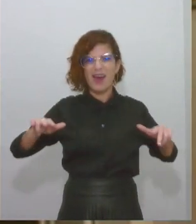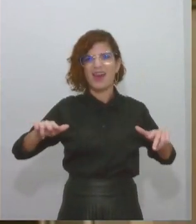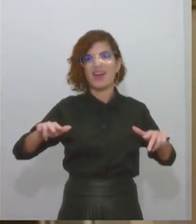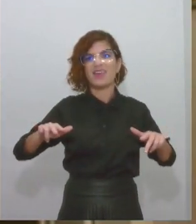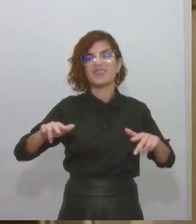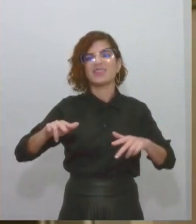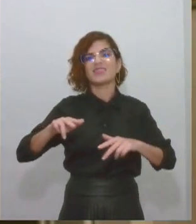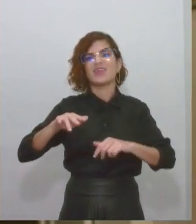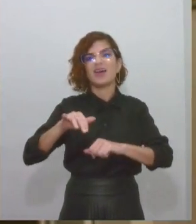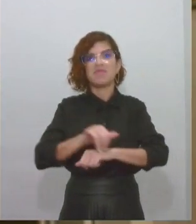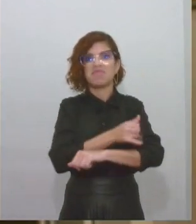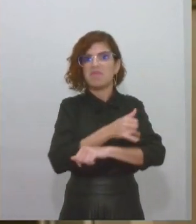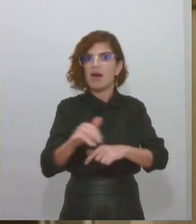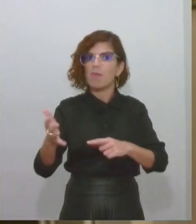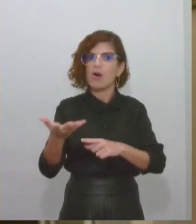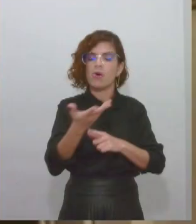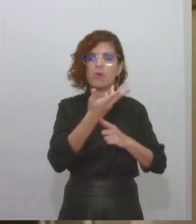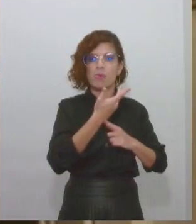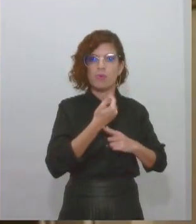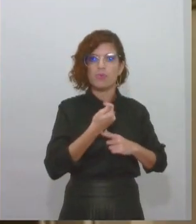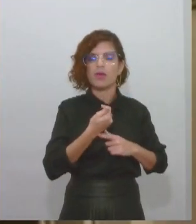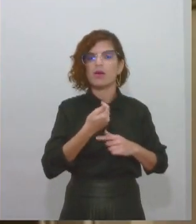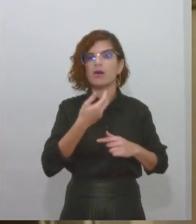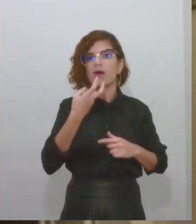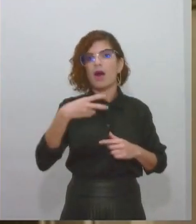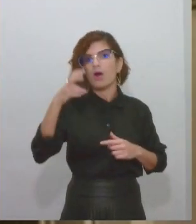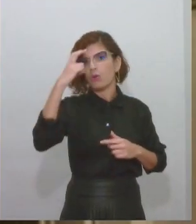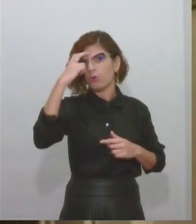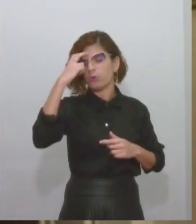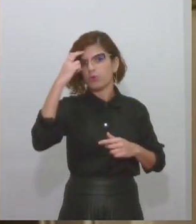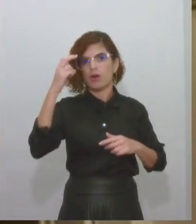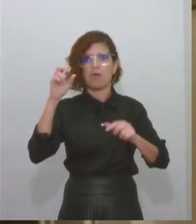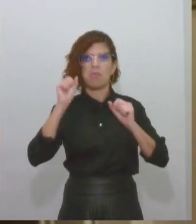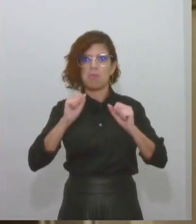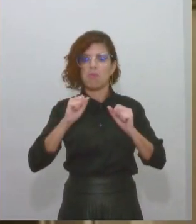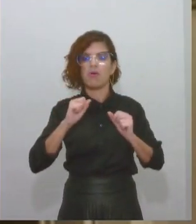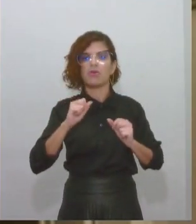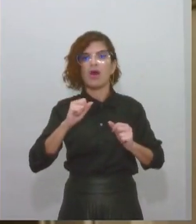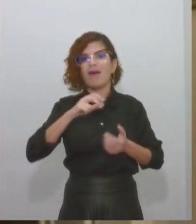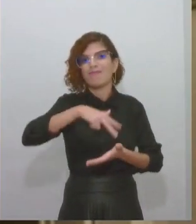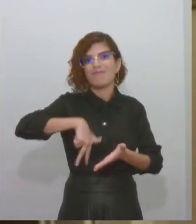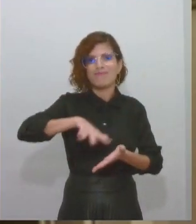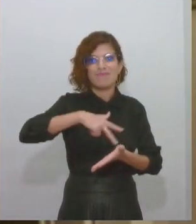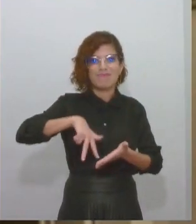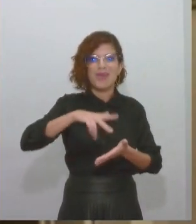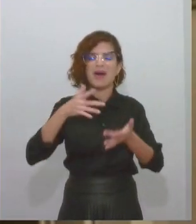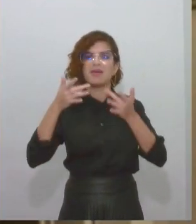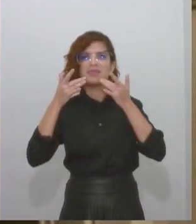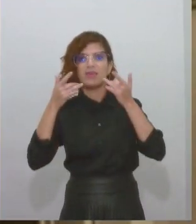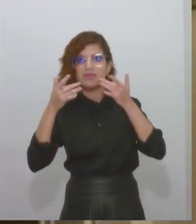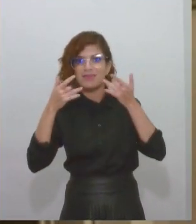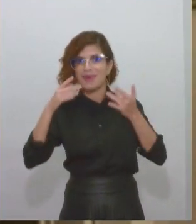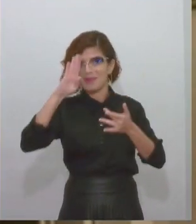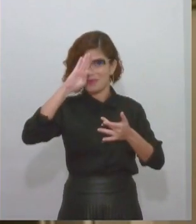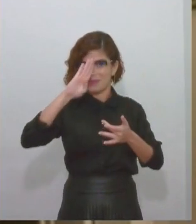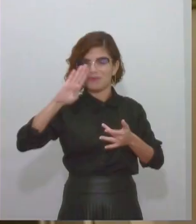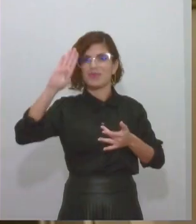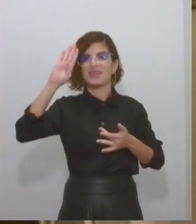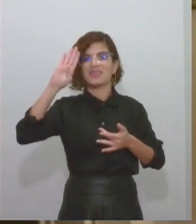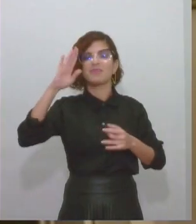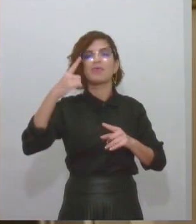seja no folclore, seja na dança, no teatro principalmente, porque é uma das